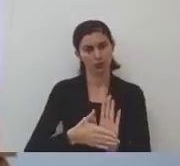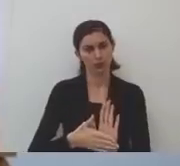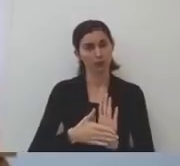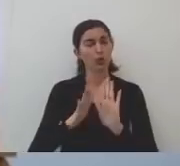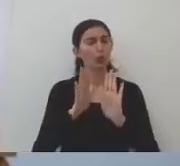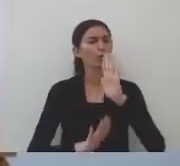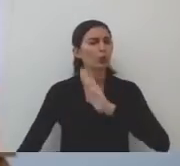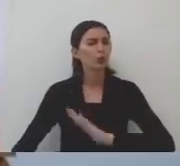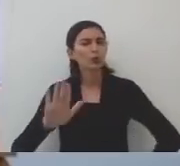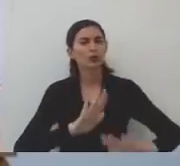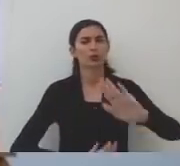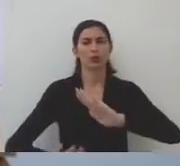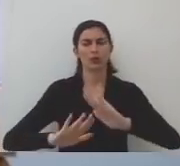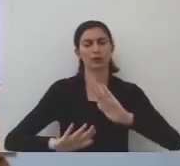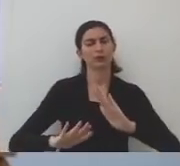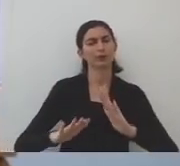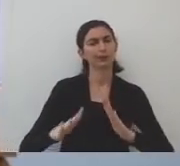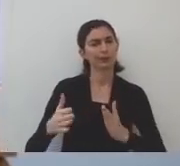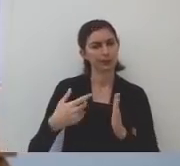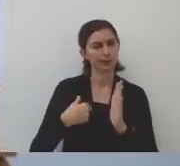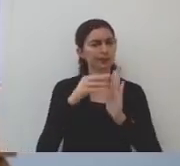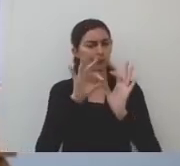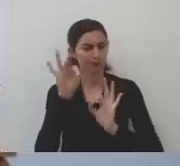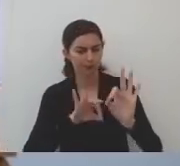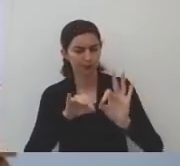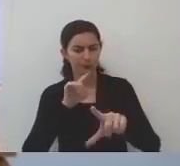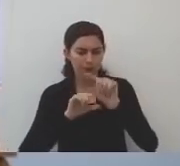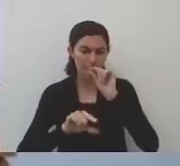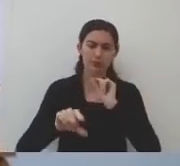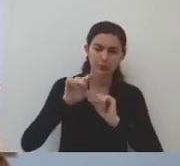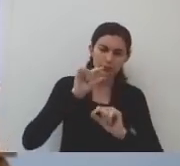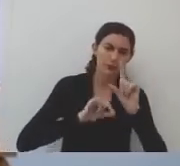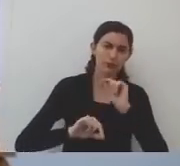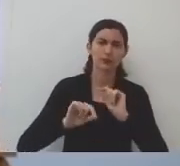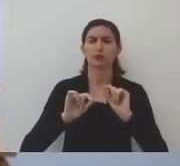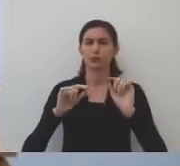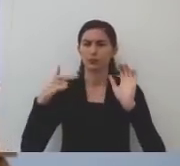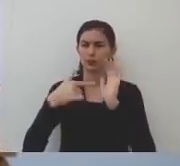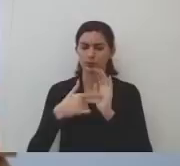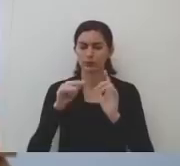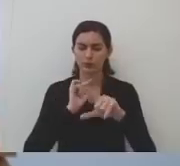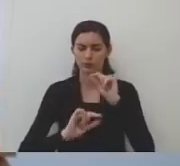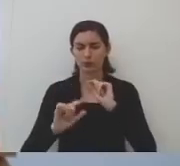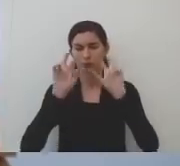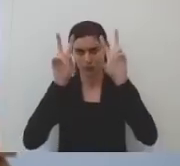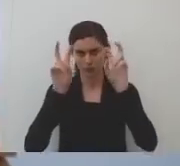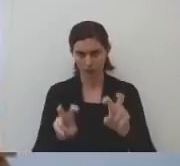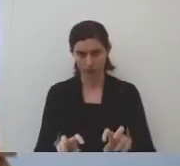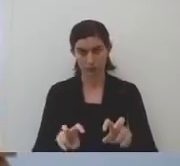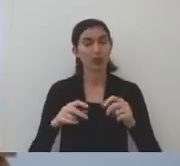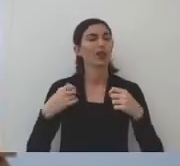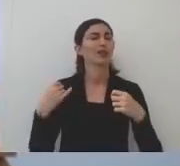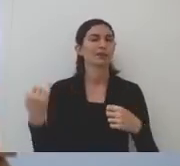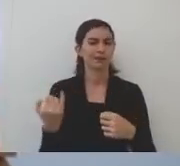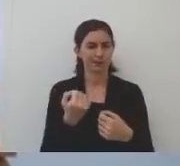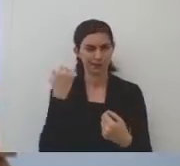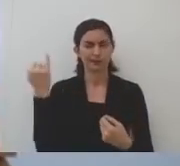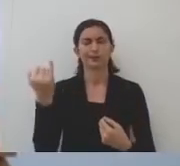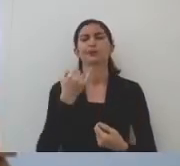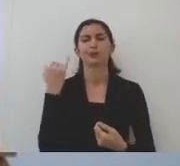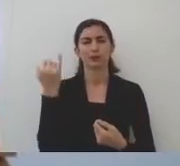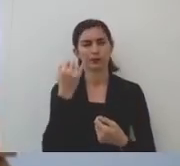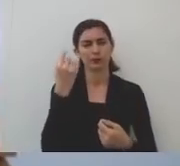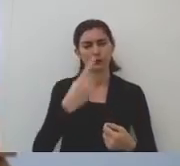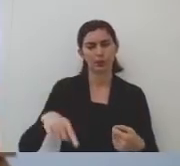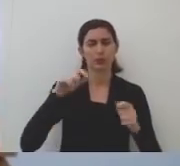Então, cuidado, nesse momento, né, da seleção objetiva dos conteúdos, é bem importante